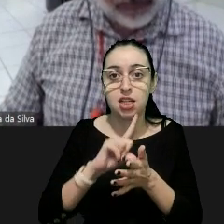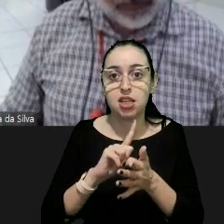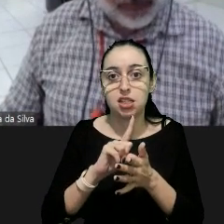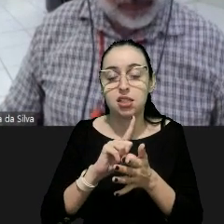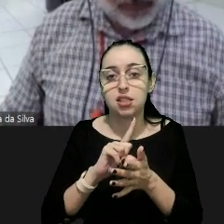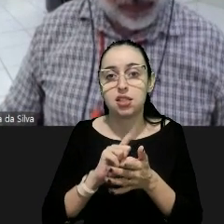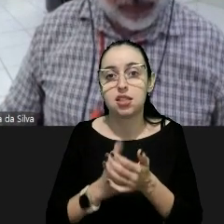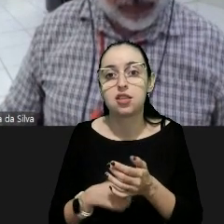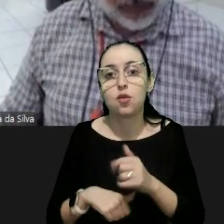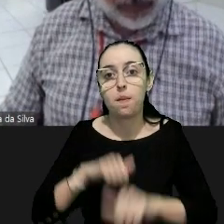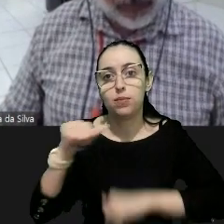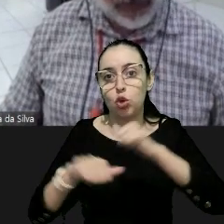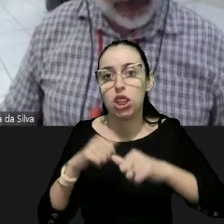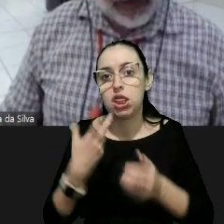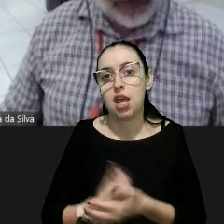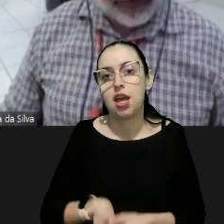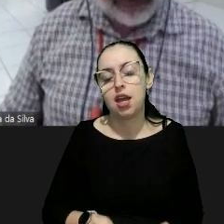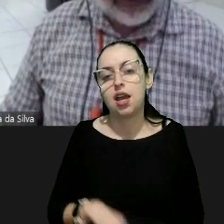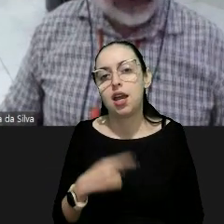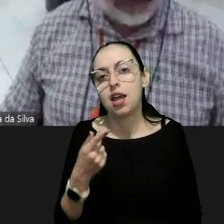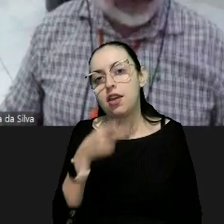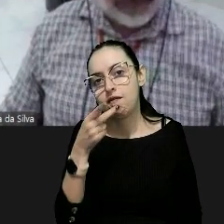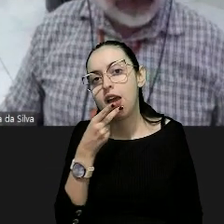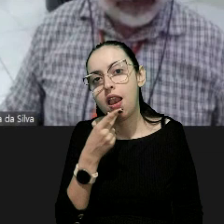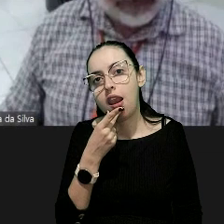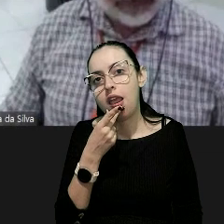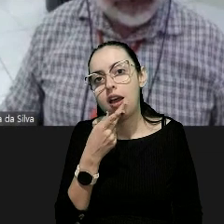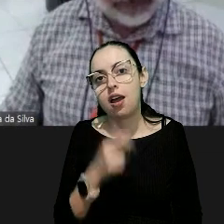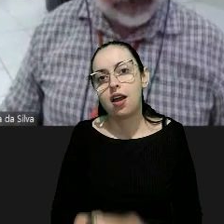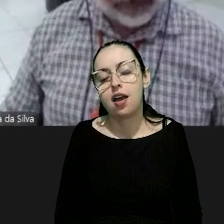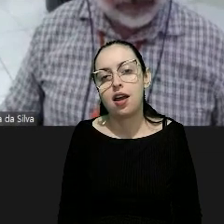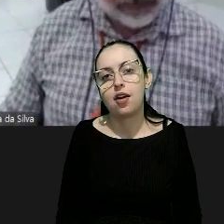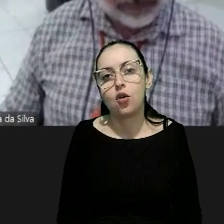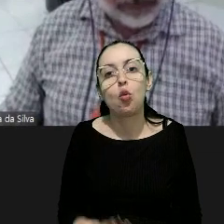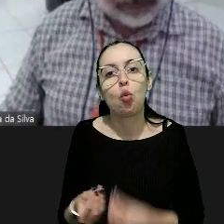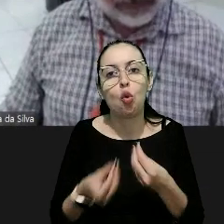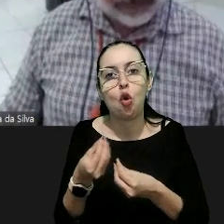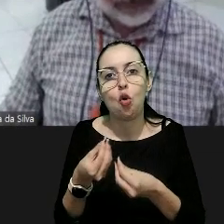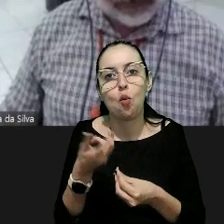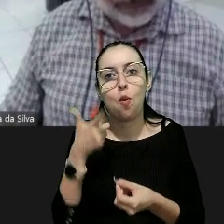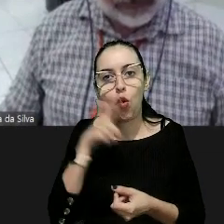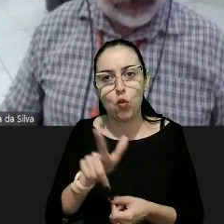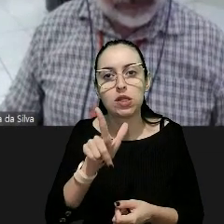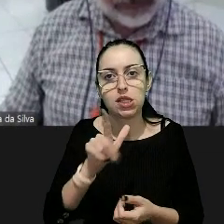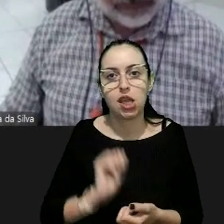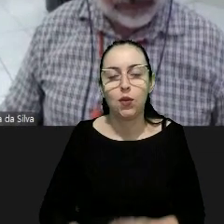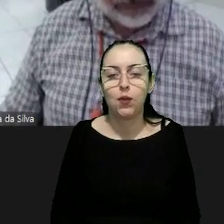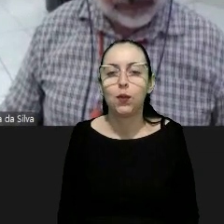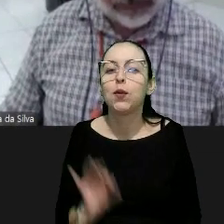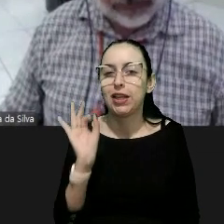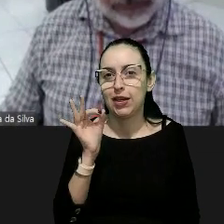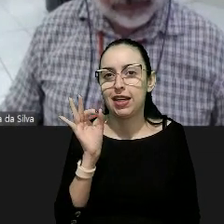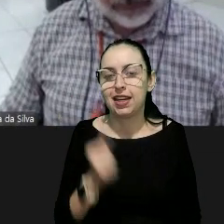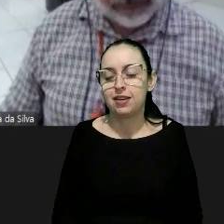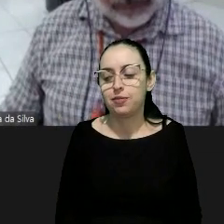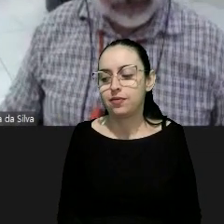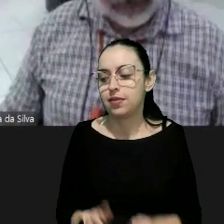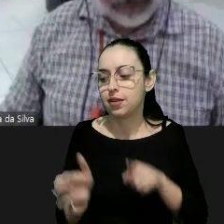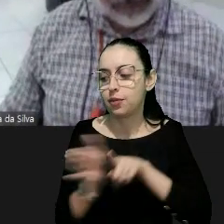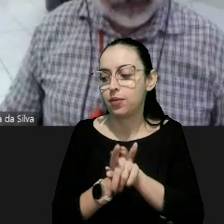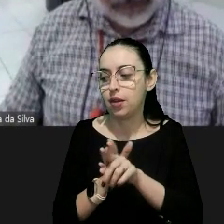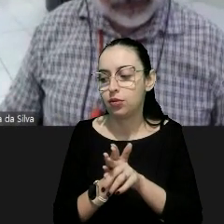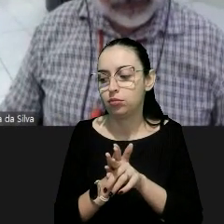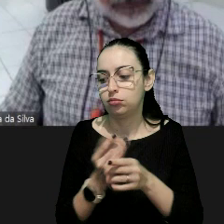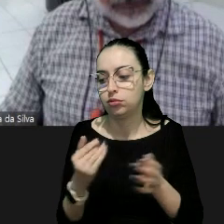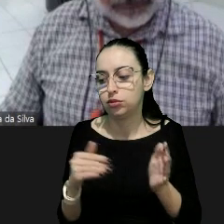for, mas antes de eu ir, você vai inverter essa situação e me contar se Tá, funcionou ou não.